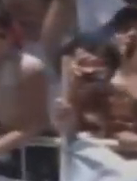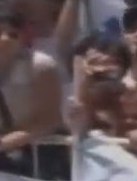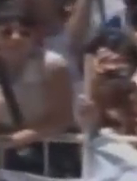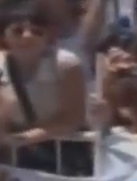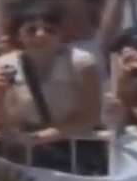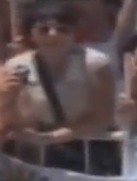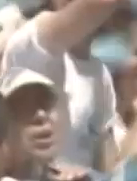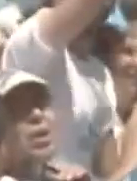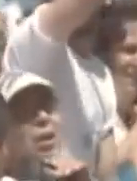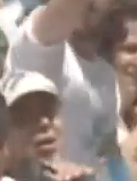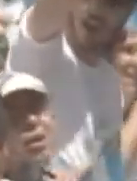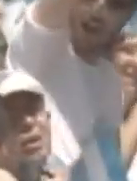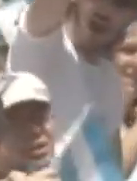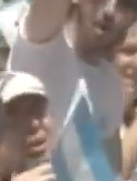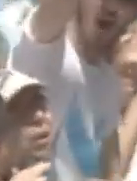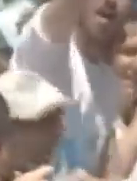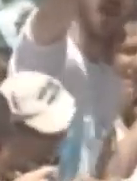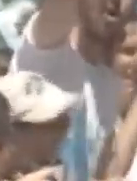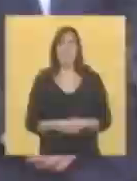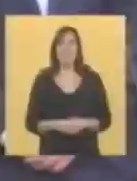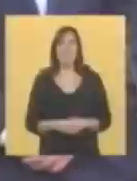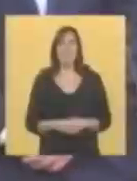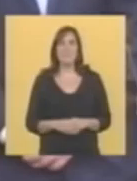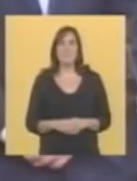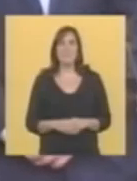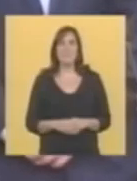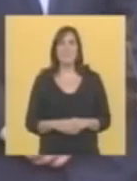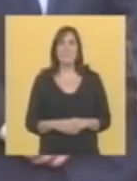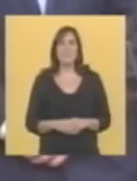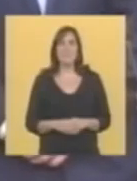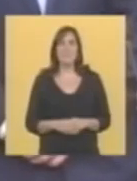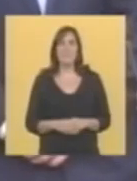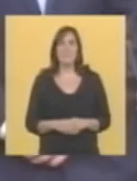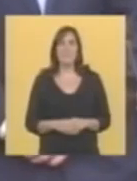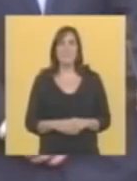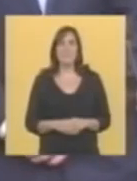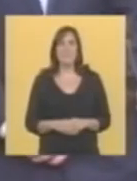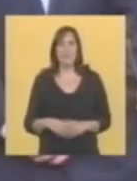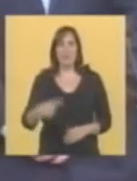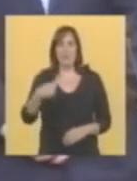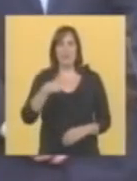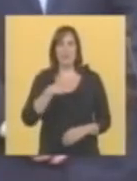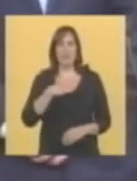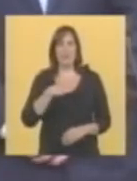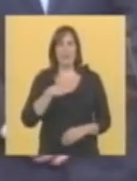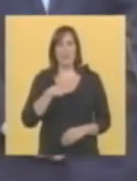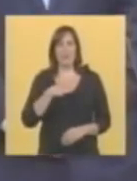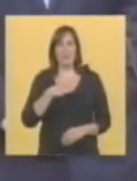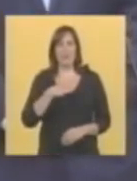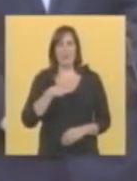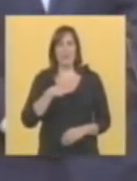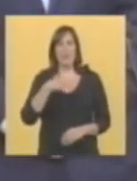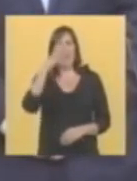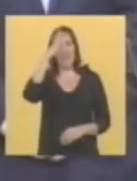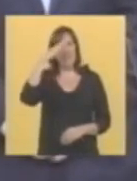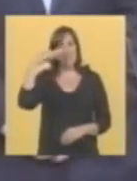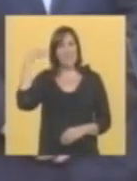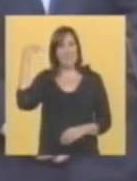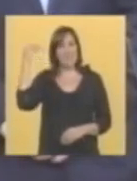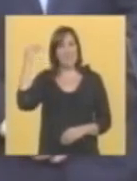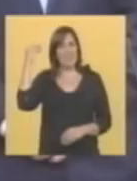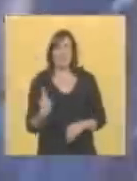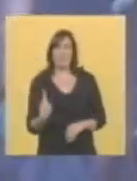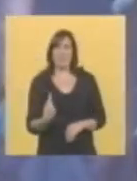onde a população assistiu à cerimônia. Depois de jurar respeito à Constituição, a presidenta Cristina Kirchner falou